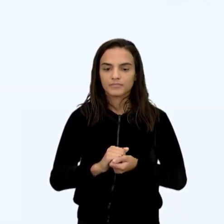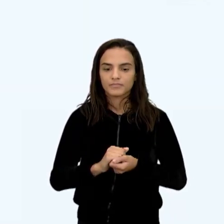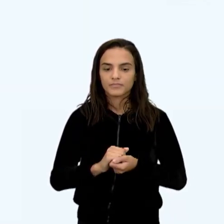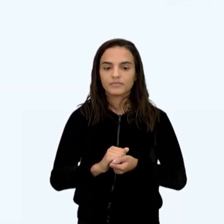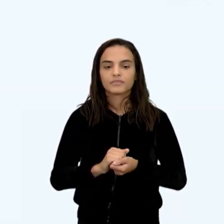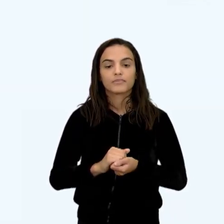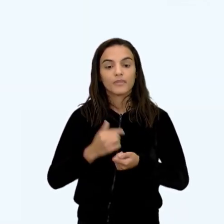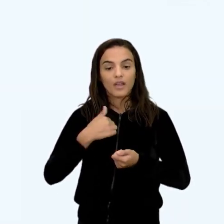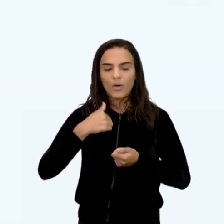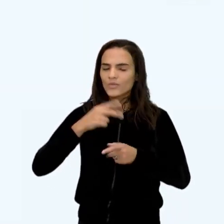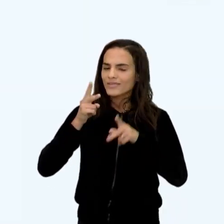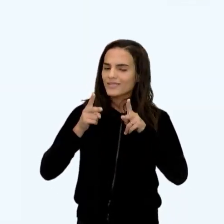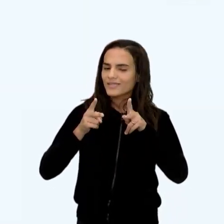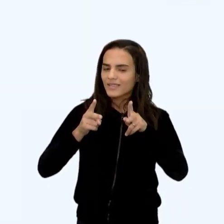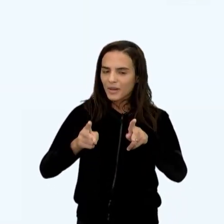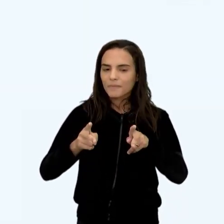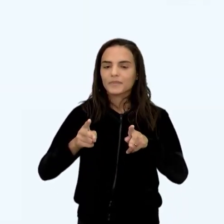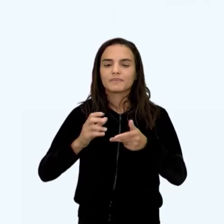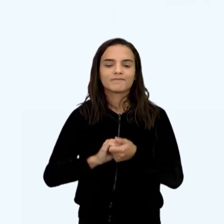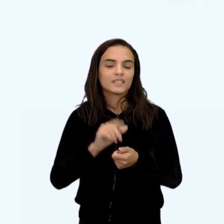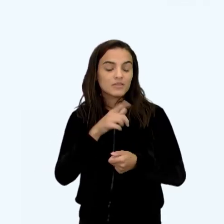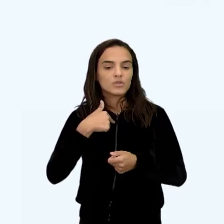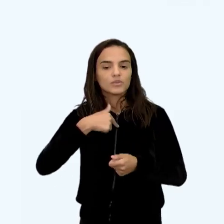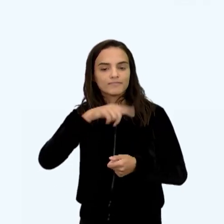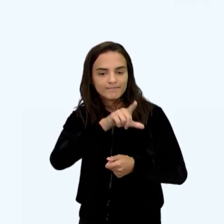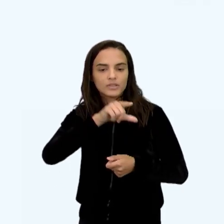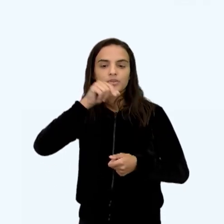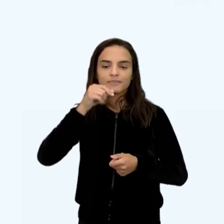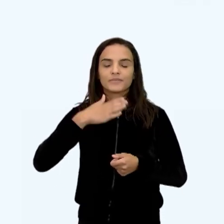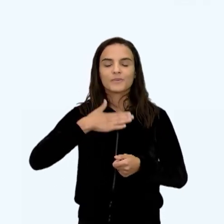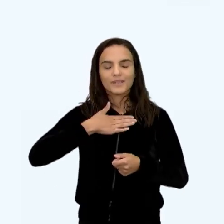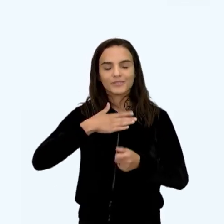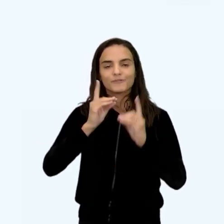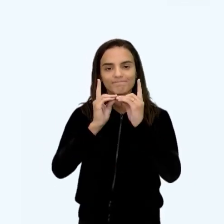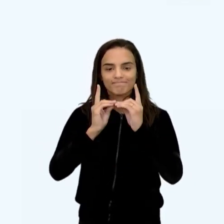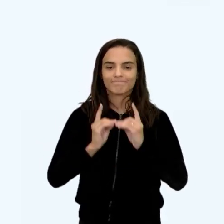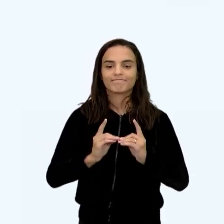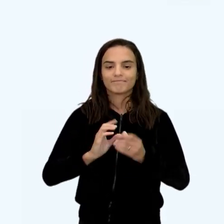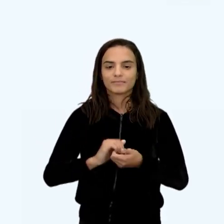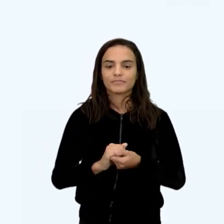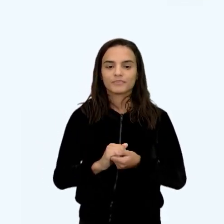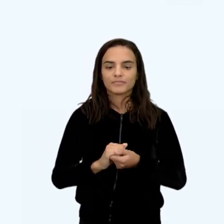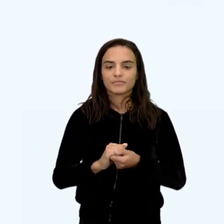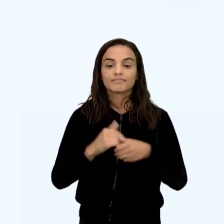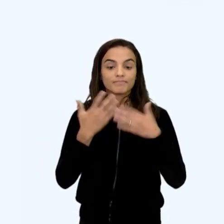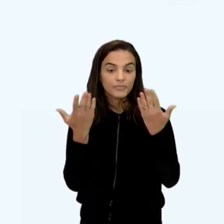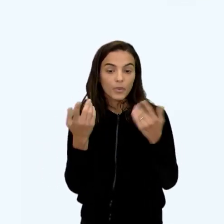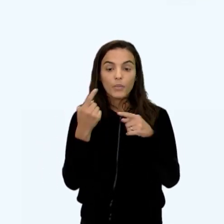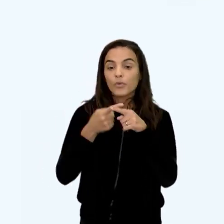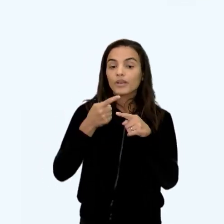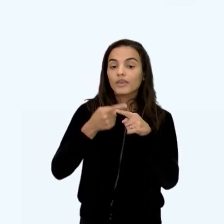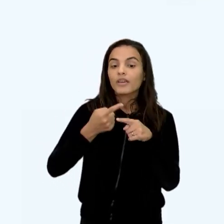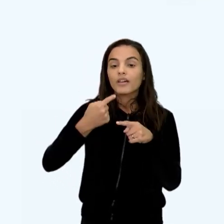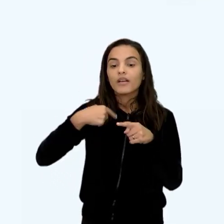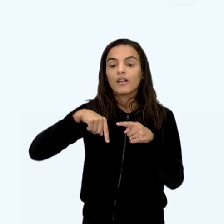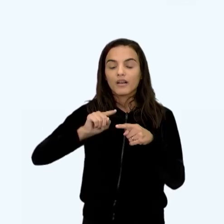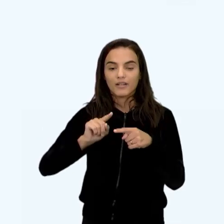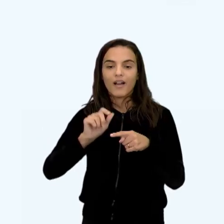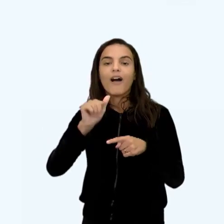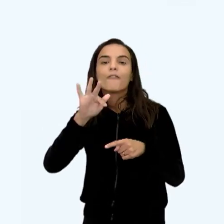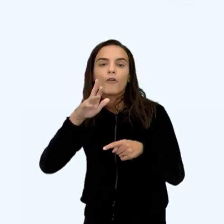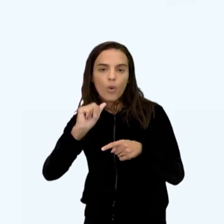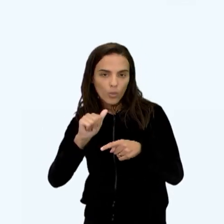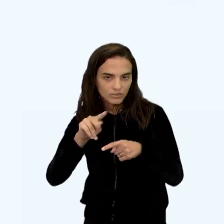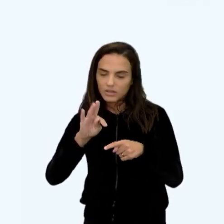Eu sempre preferi que me chamassem de deficiente. Porque não é